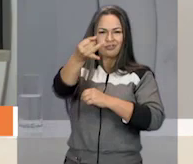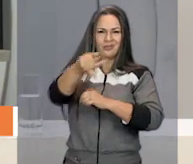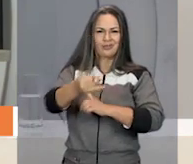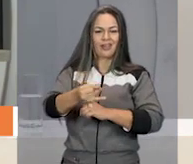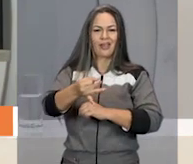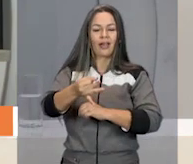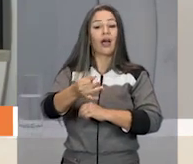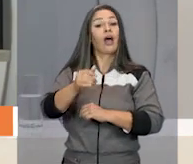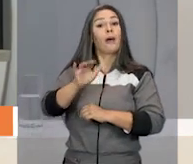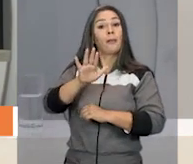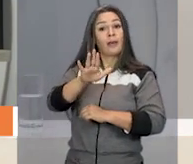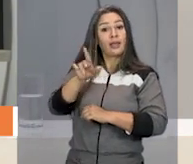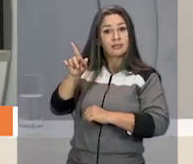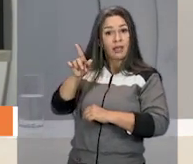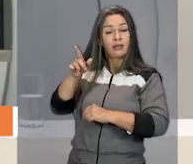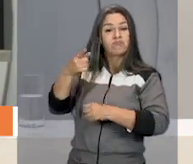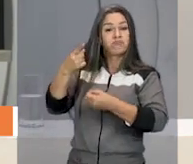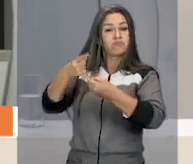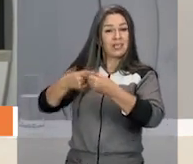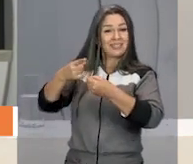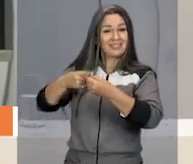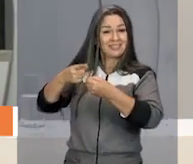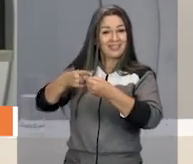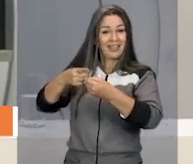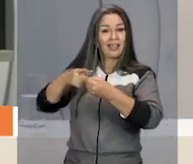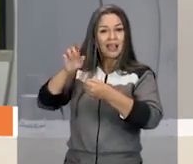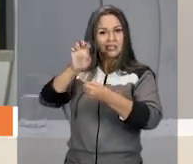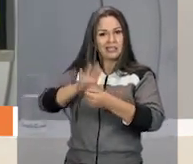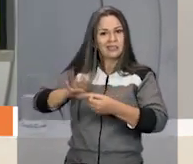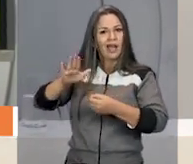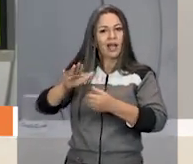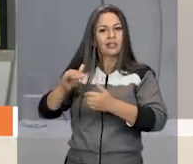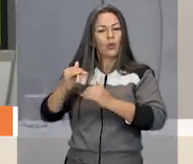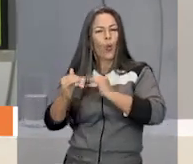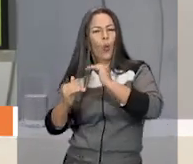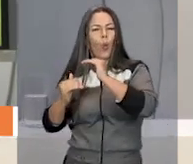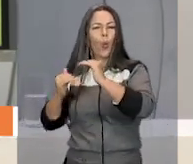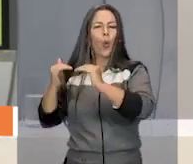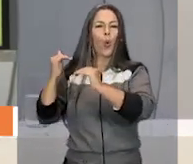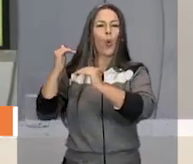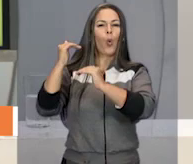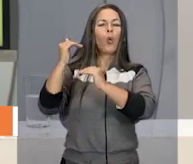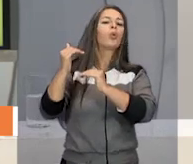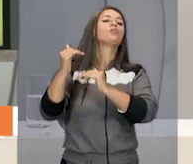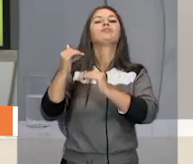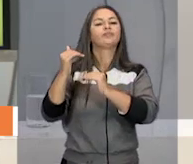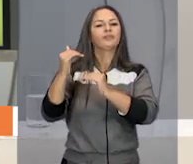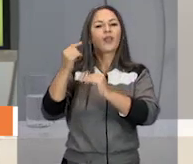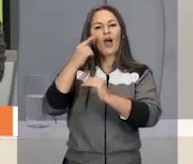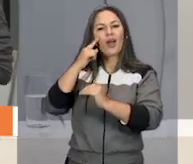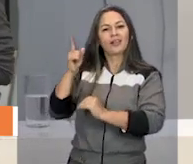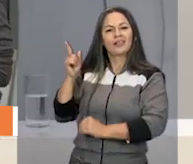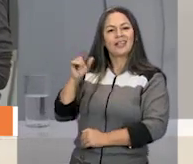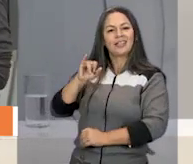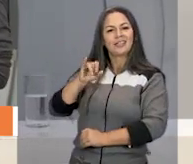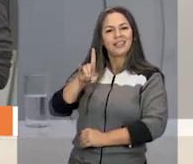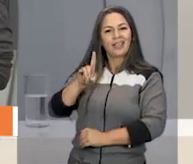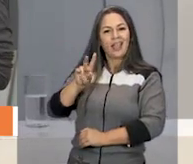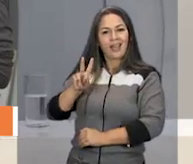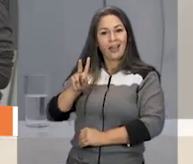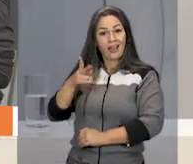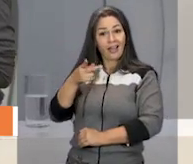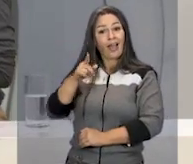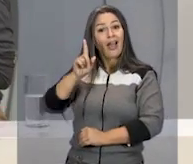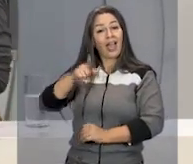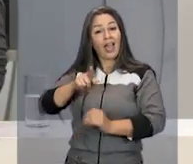Ela é uma cidade-estado muito desenvolvido. Então, o IDH de Singapura é de 0,938, é o maior da